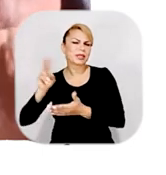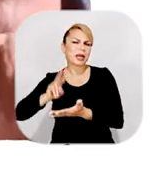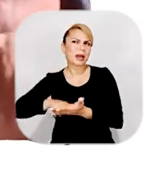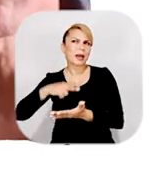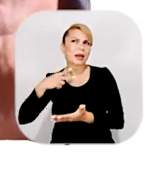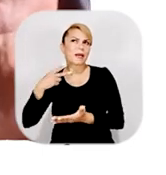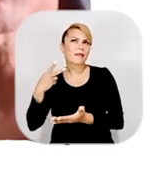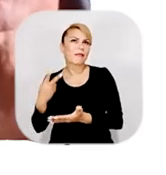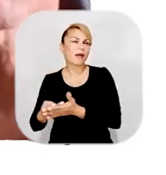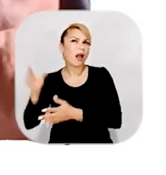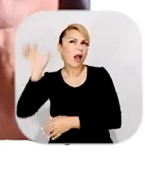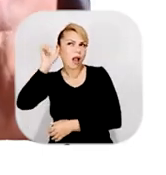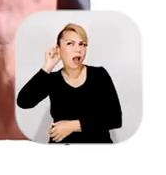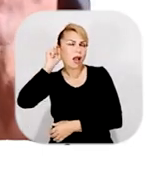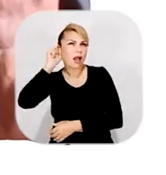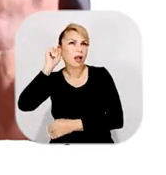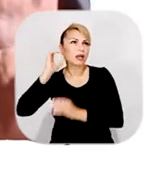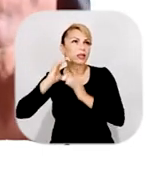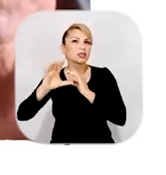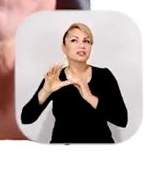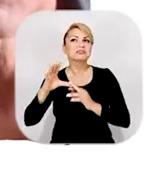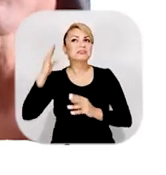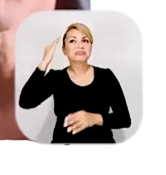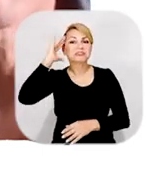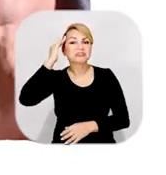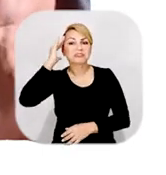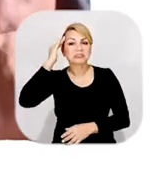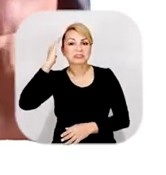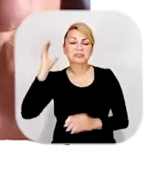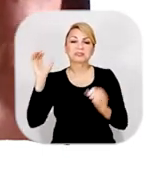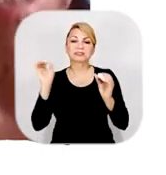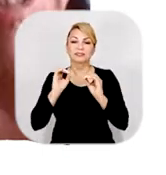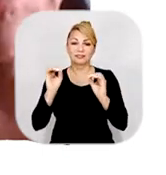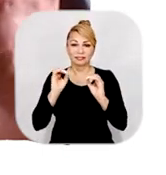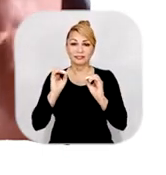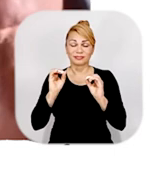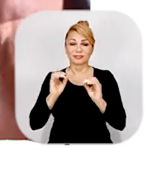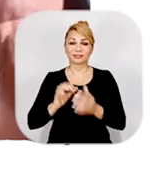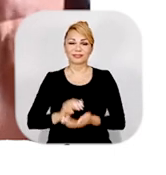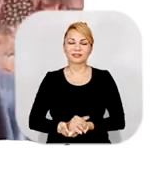como música, não entendem. Mas